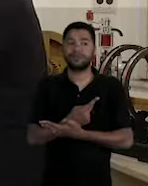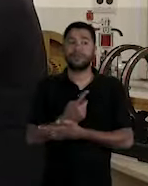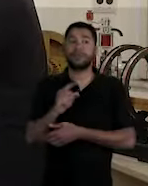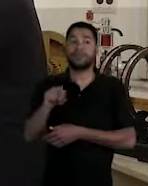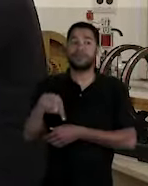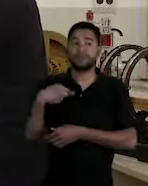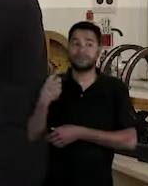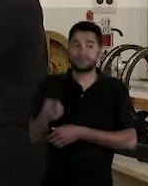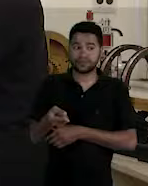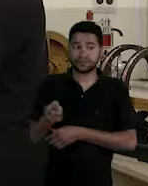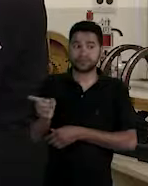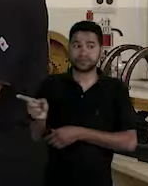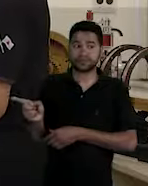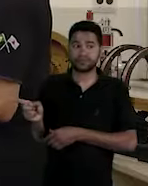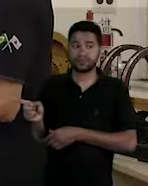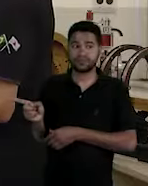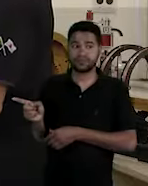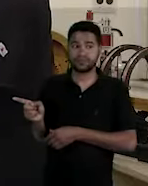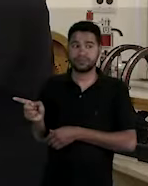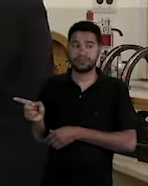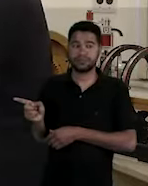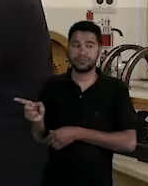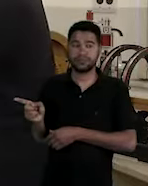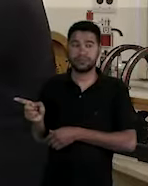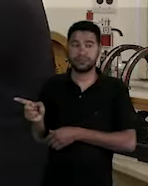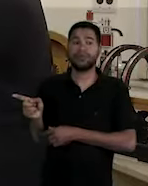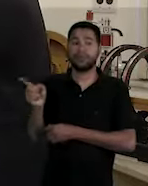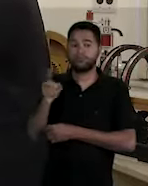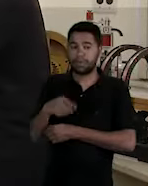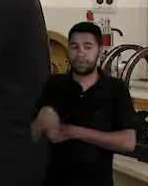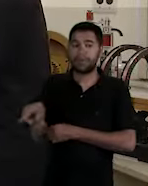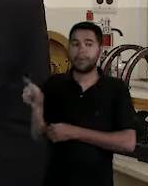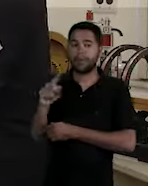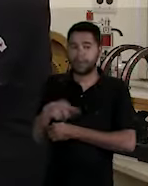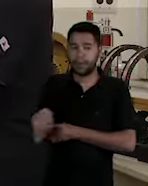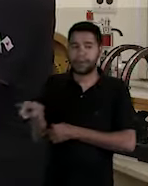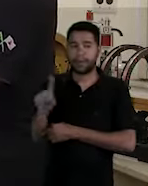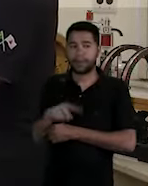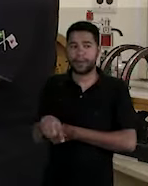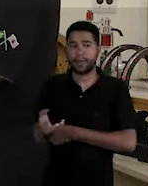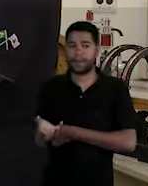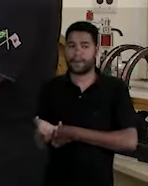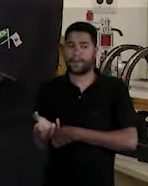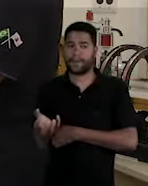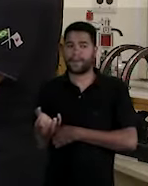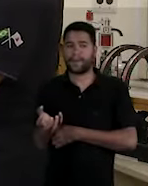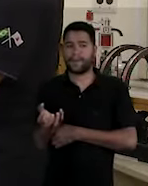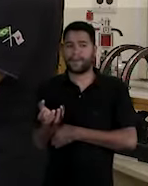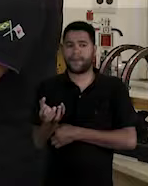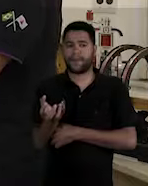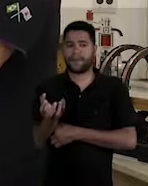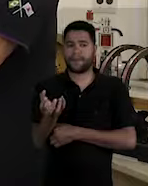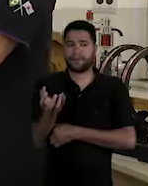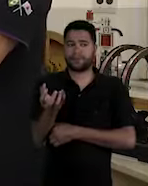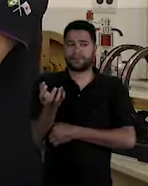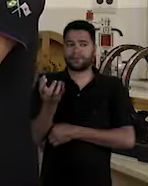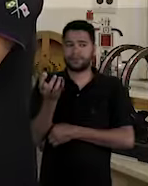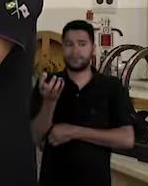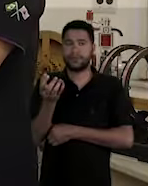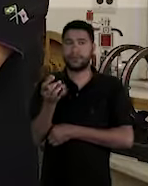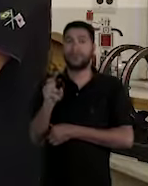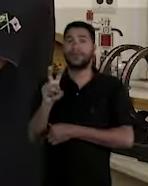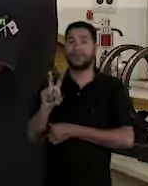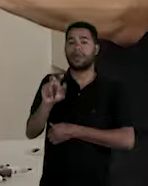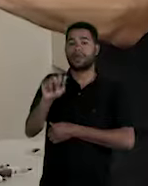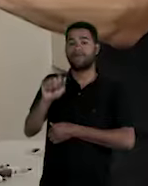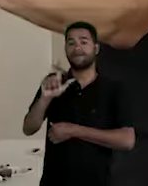próximo, ó, repara que à medida que o cilindro for subindo, a válvula de entrada ela